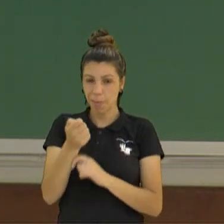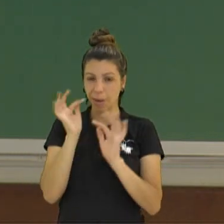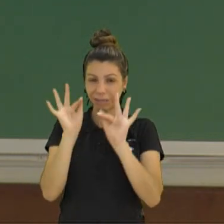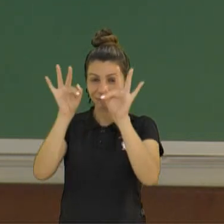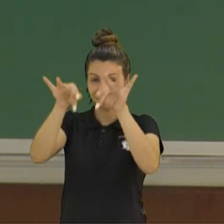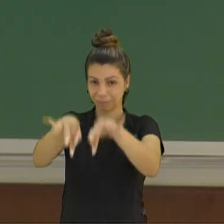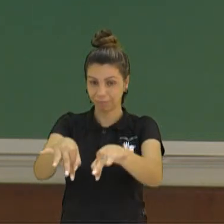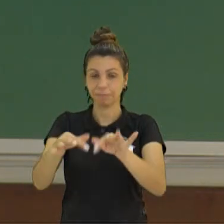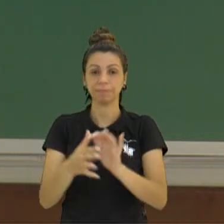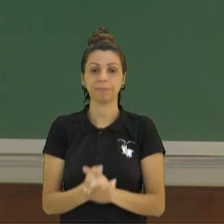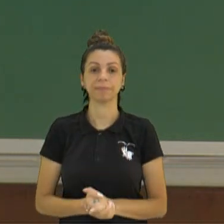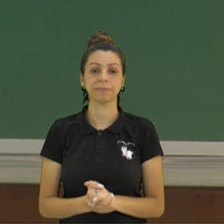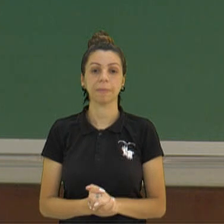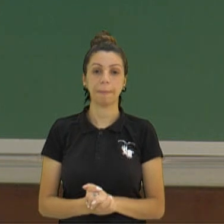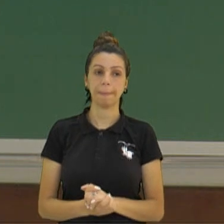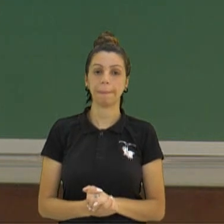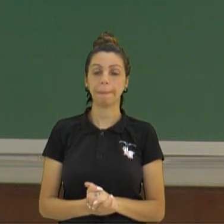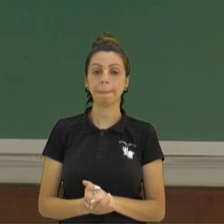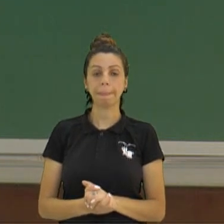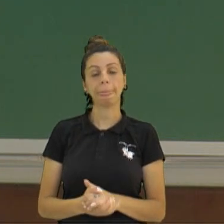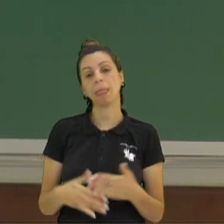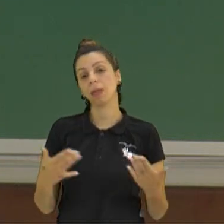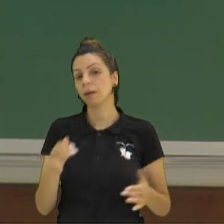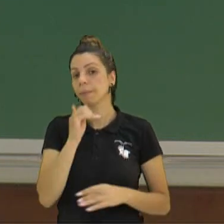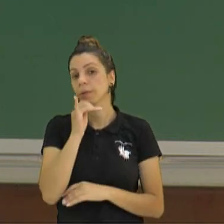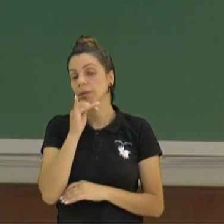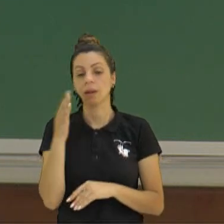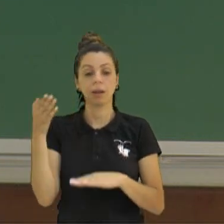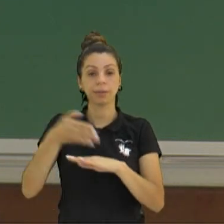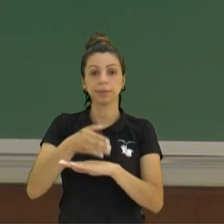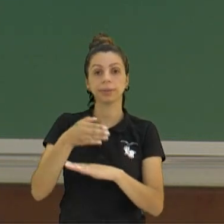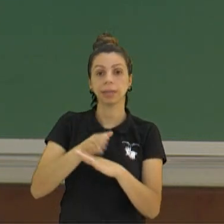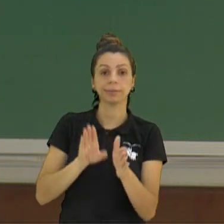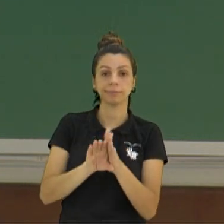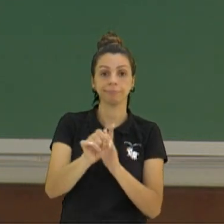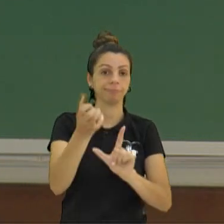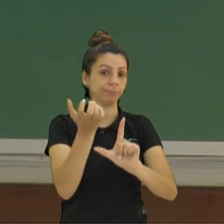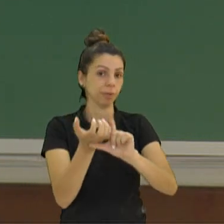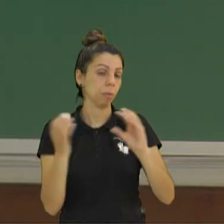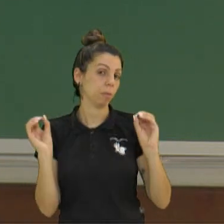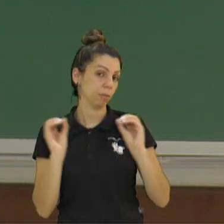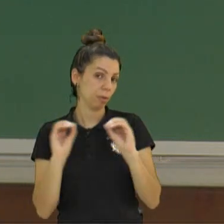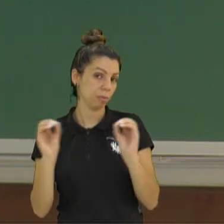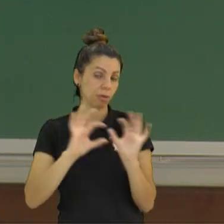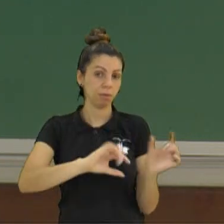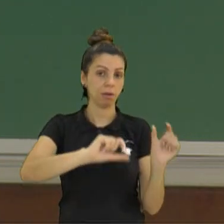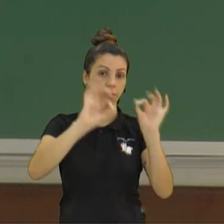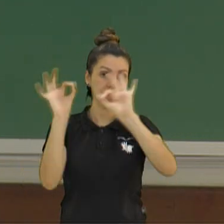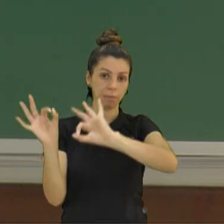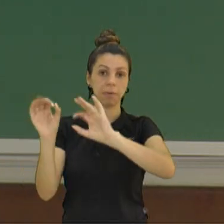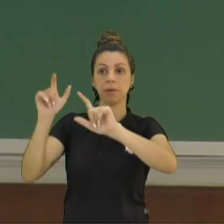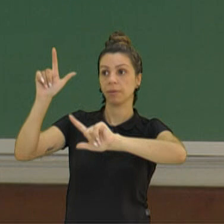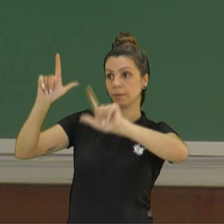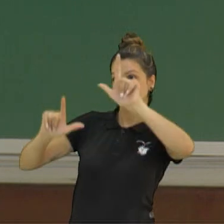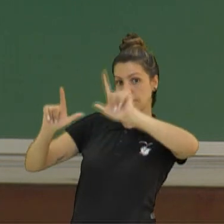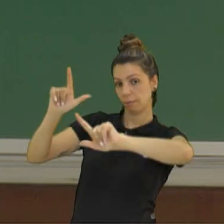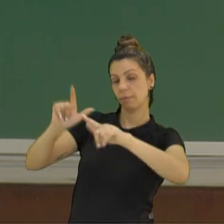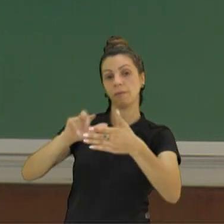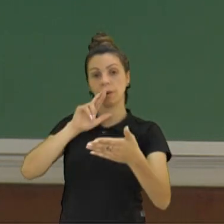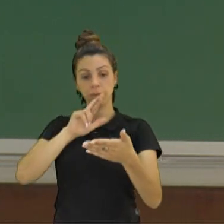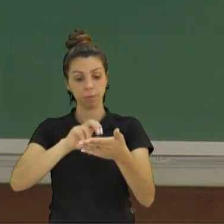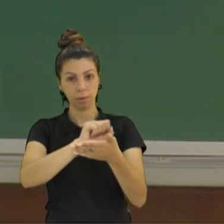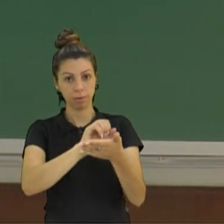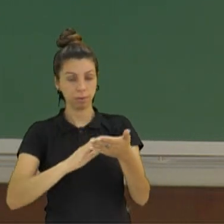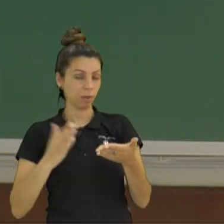tudo em ordem para ficar tranquilo. Se você não tem acesso ao Google Classroom, está me acompanhando pela televisão, você vai fazer as suas atividades direitinho no